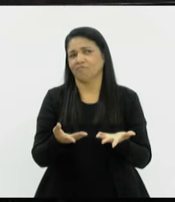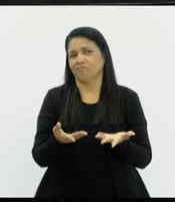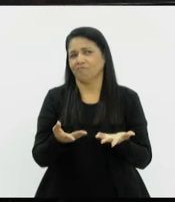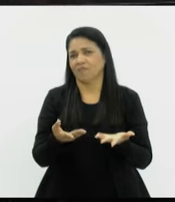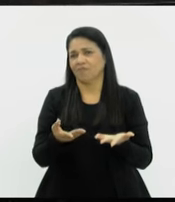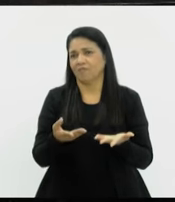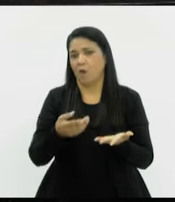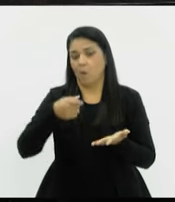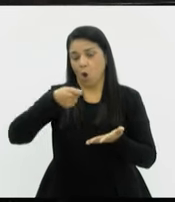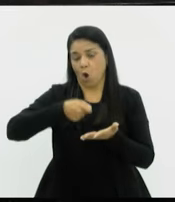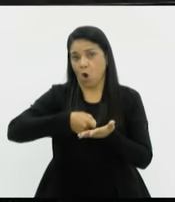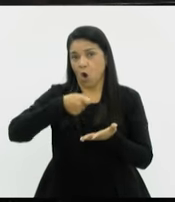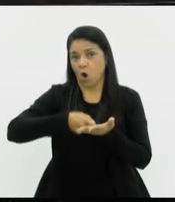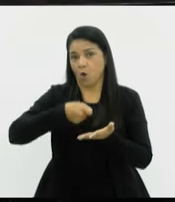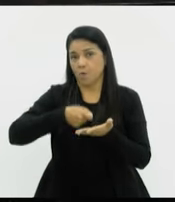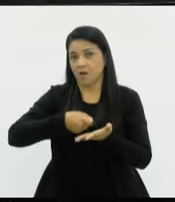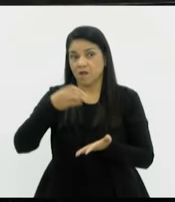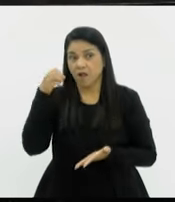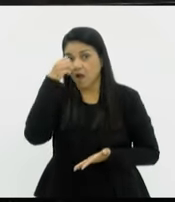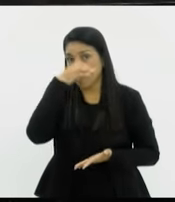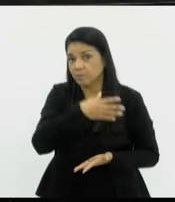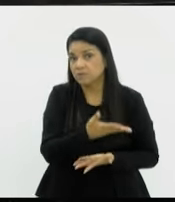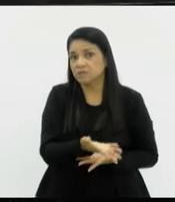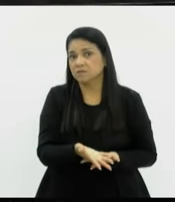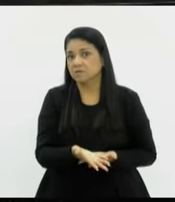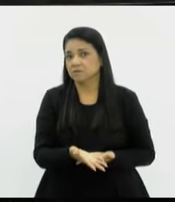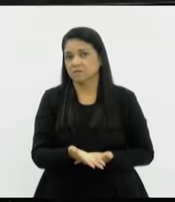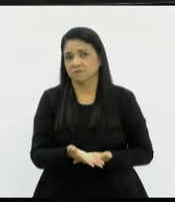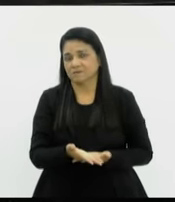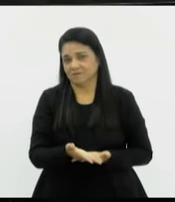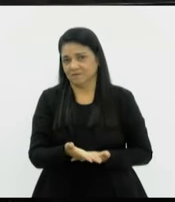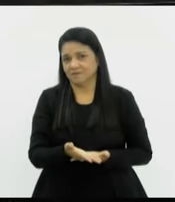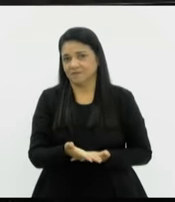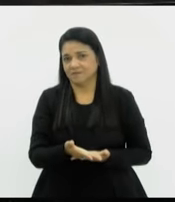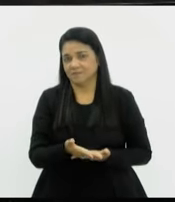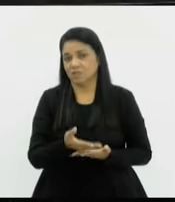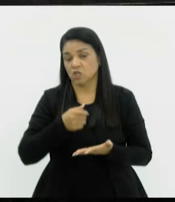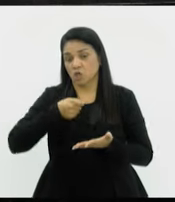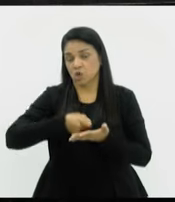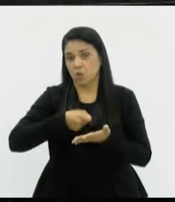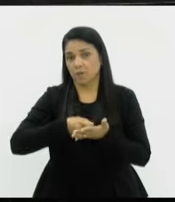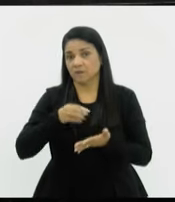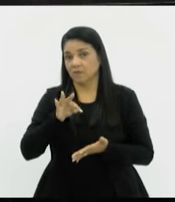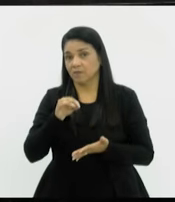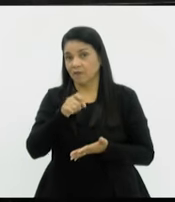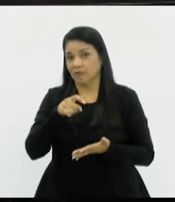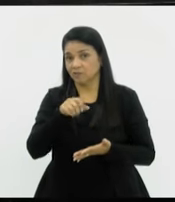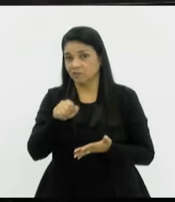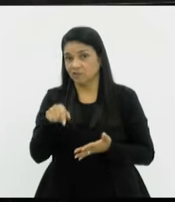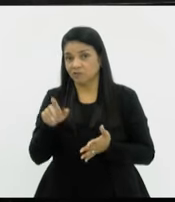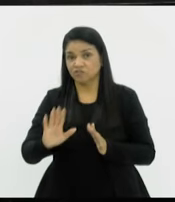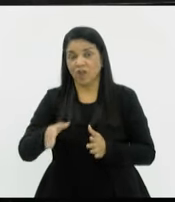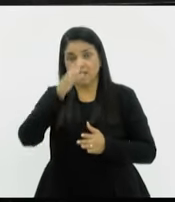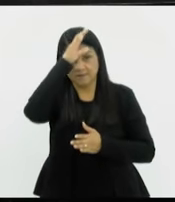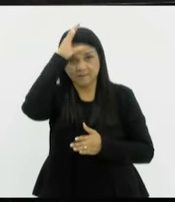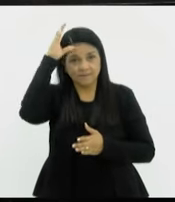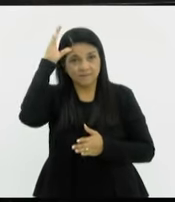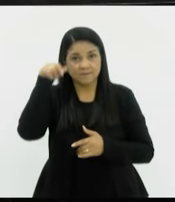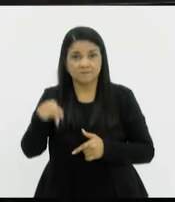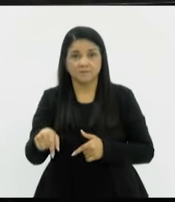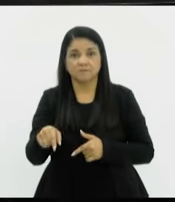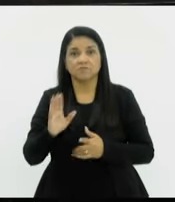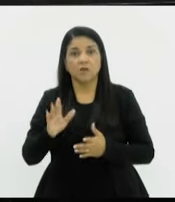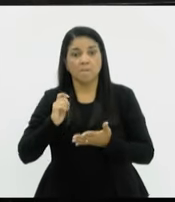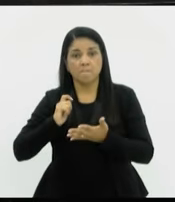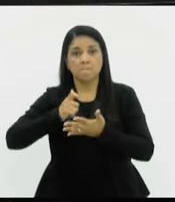uma cobrança abusiva, cobrando uma taxa que o cidadão já paga